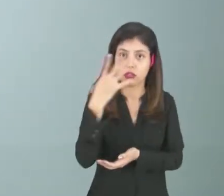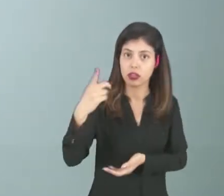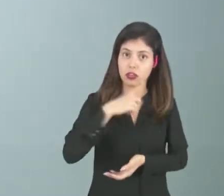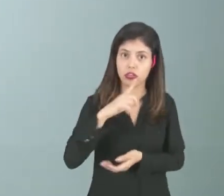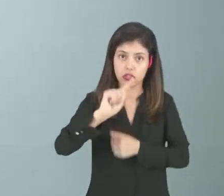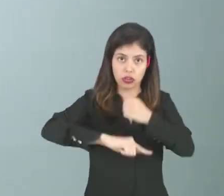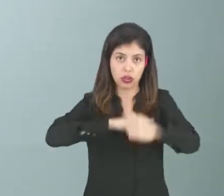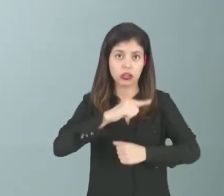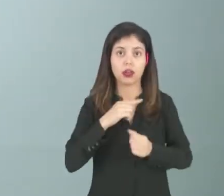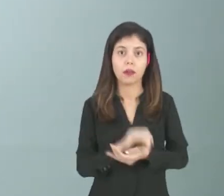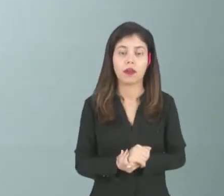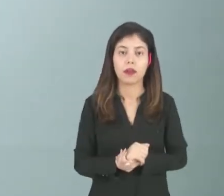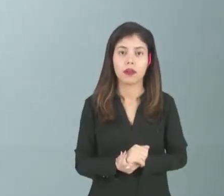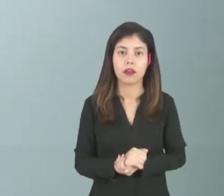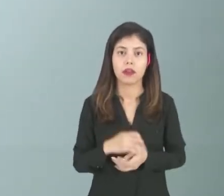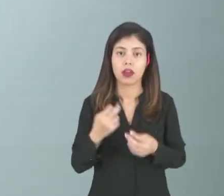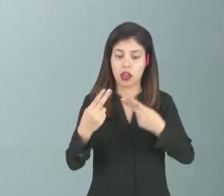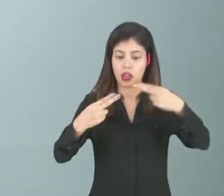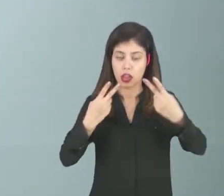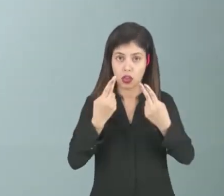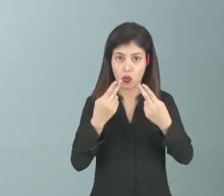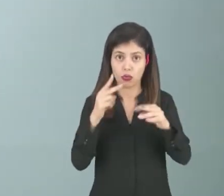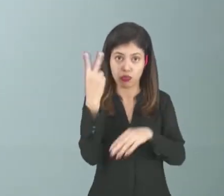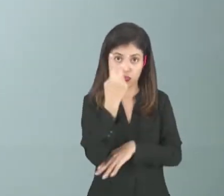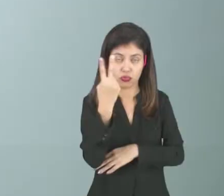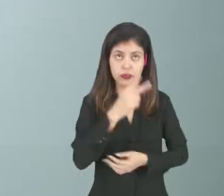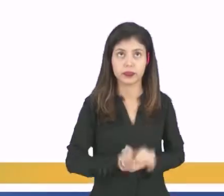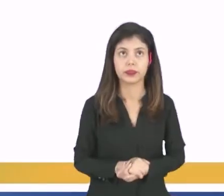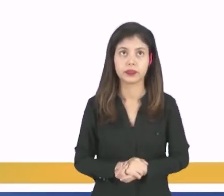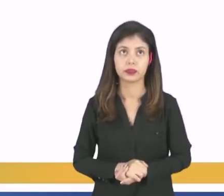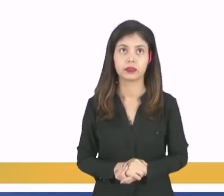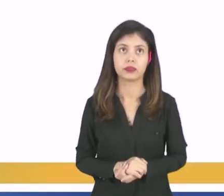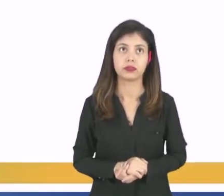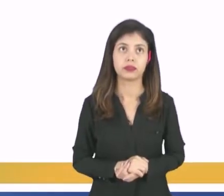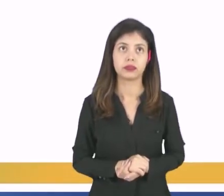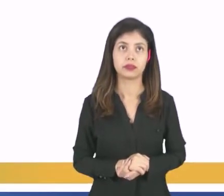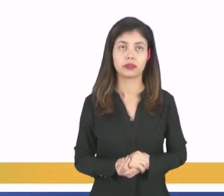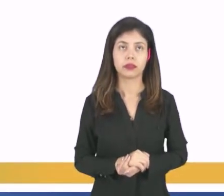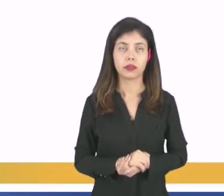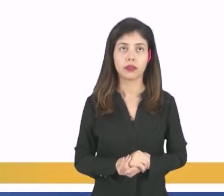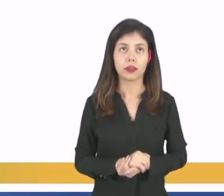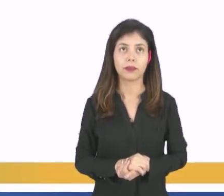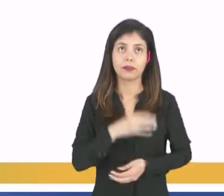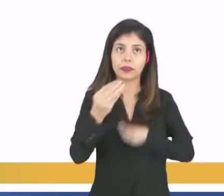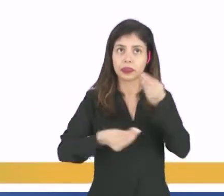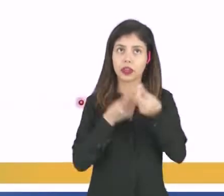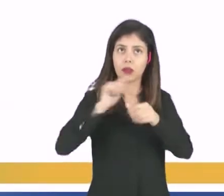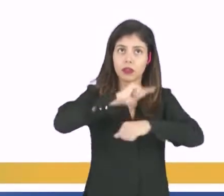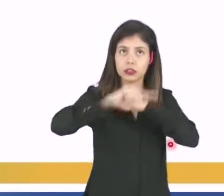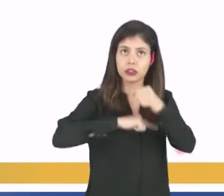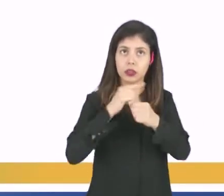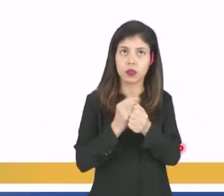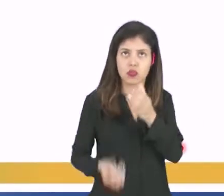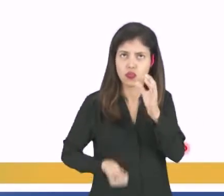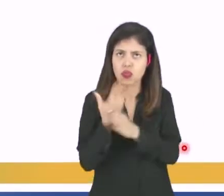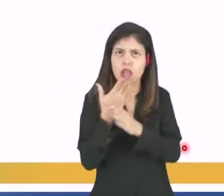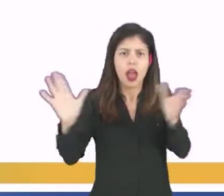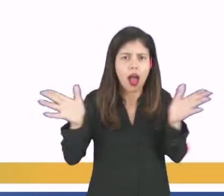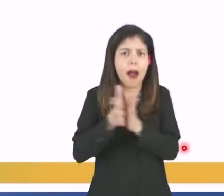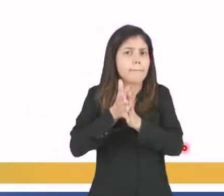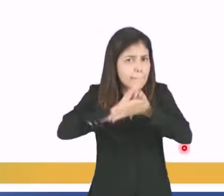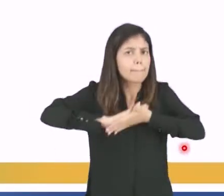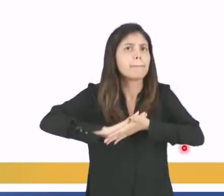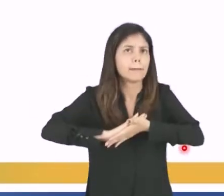quantidade de átomos é igual dos dois, ok? Então, nós temos aqui. Como os átomos eles não são criados